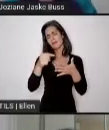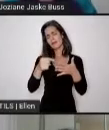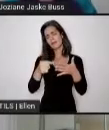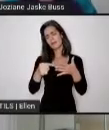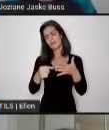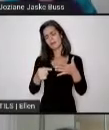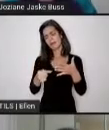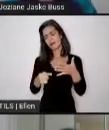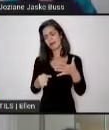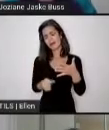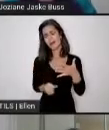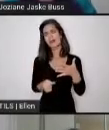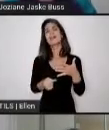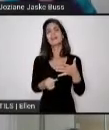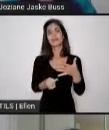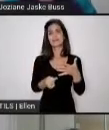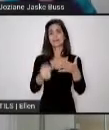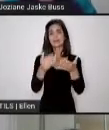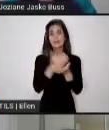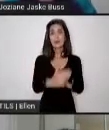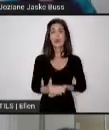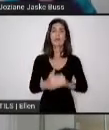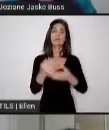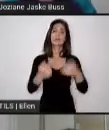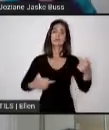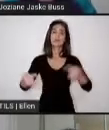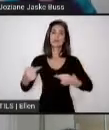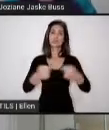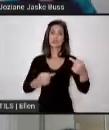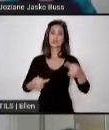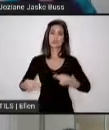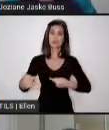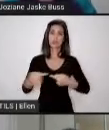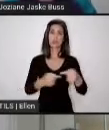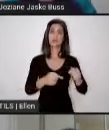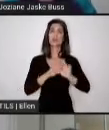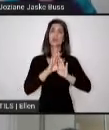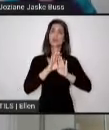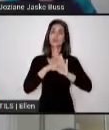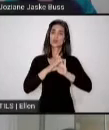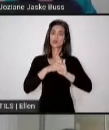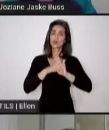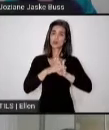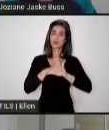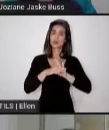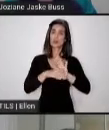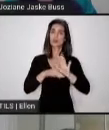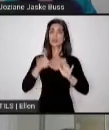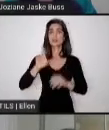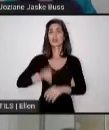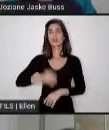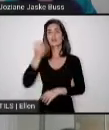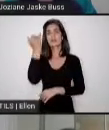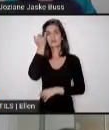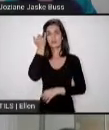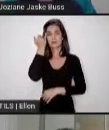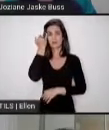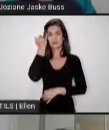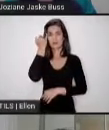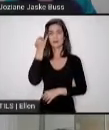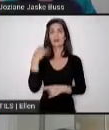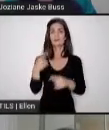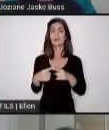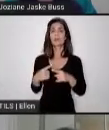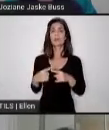startar, começar discussões sobre a conceituação da deficiência intelectual, porque,